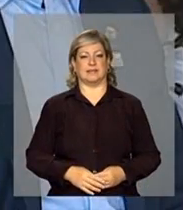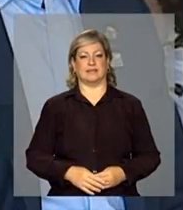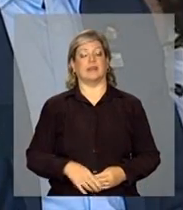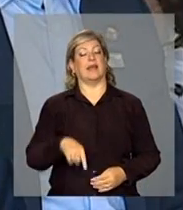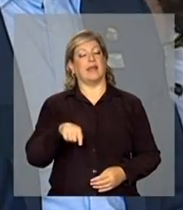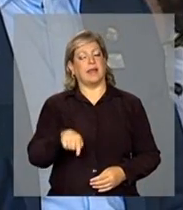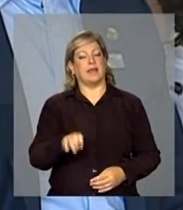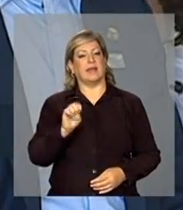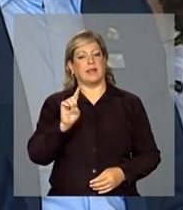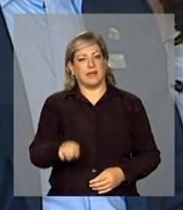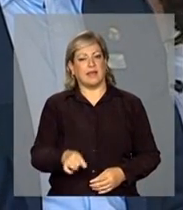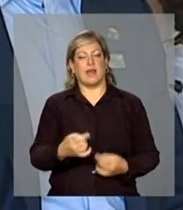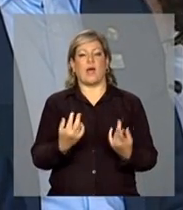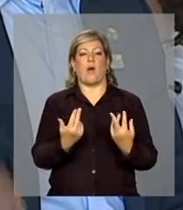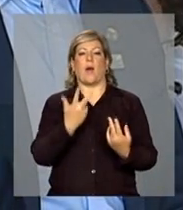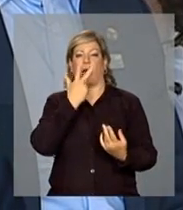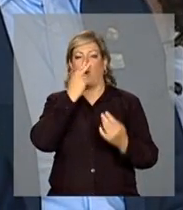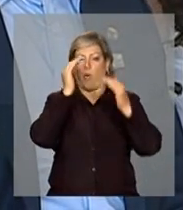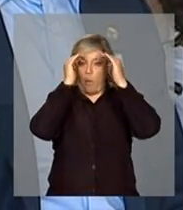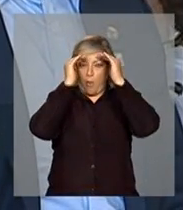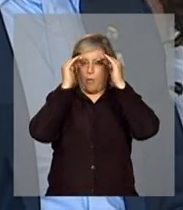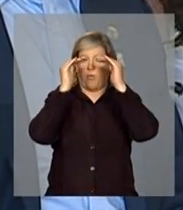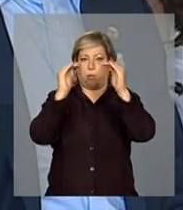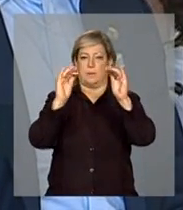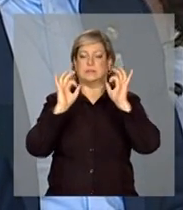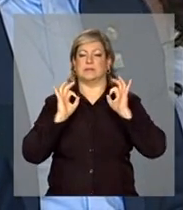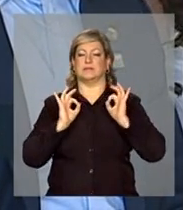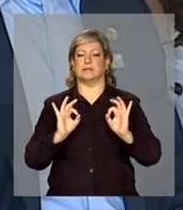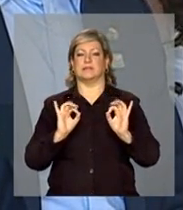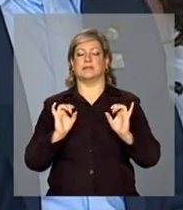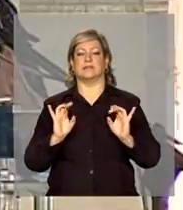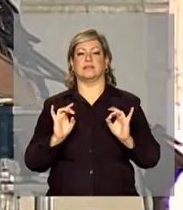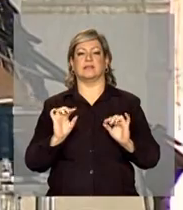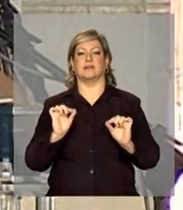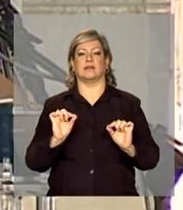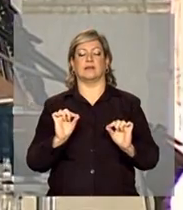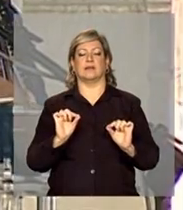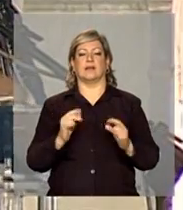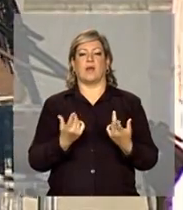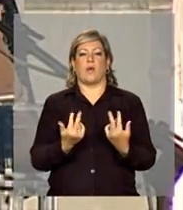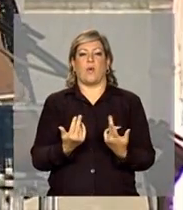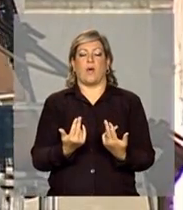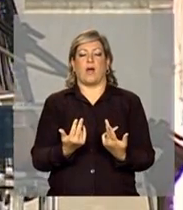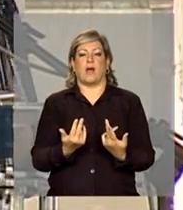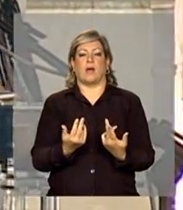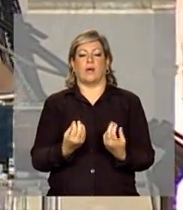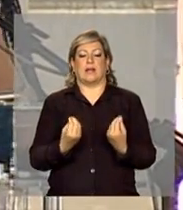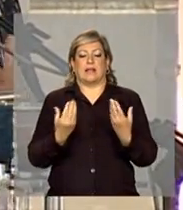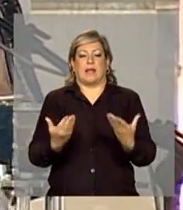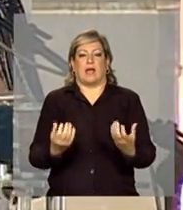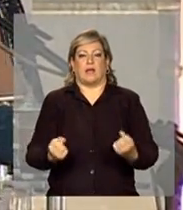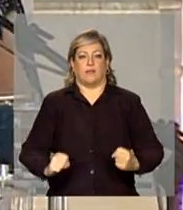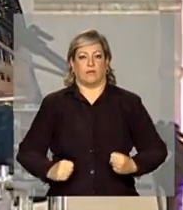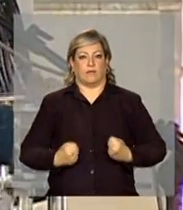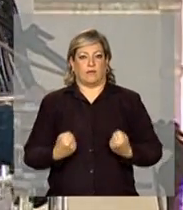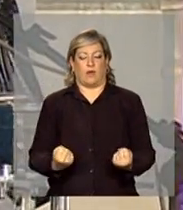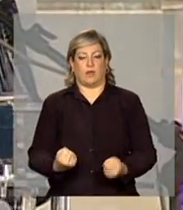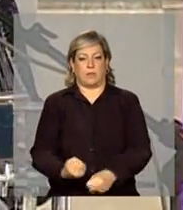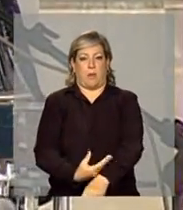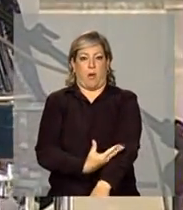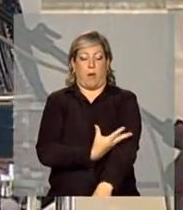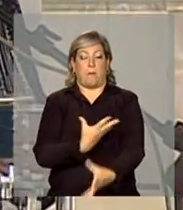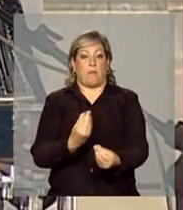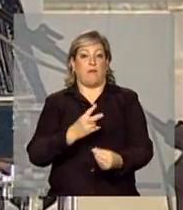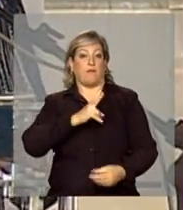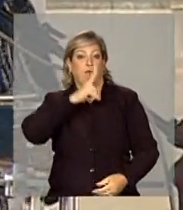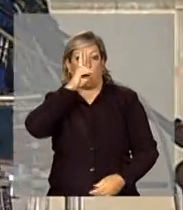é como se respeitasse, se mandasse uma força emocional muito grande